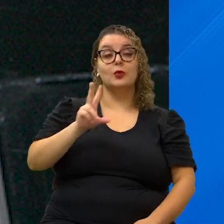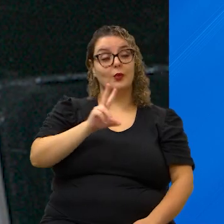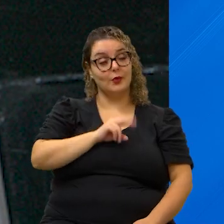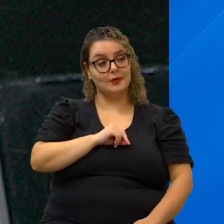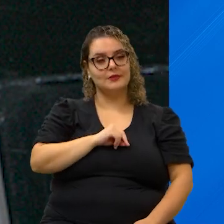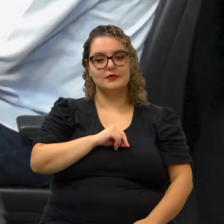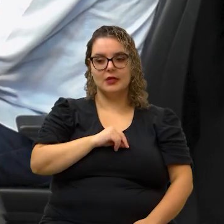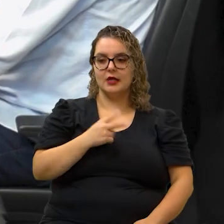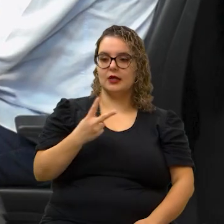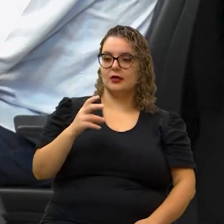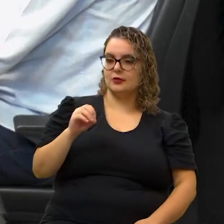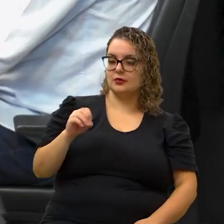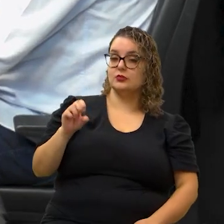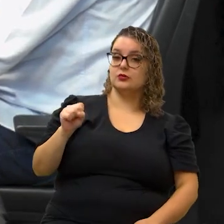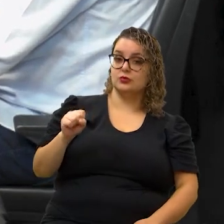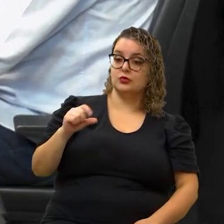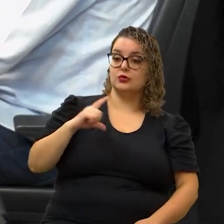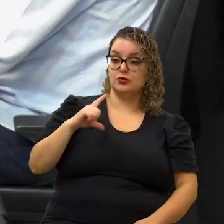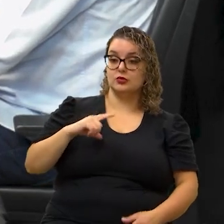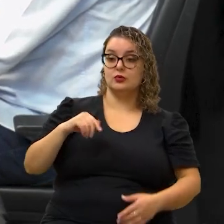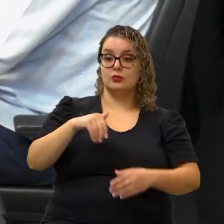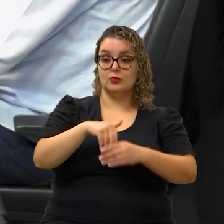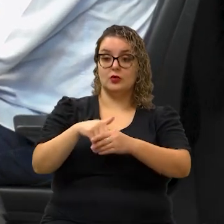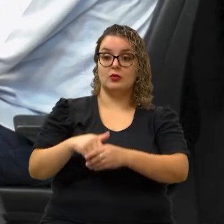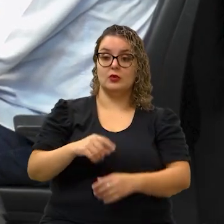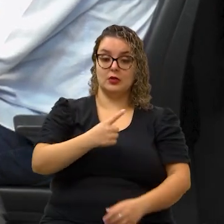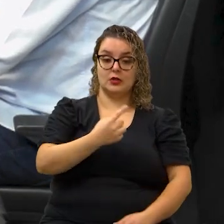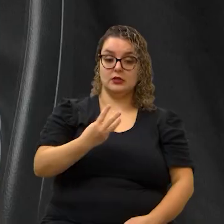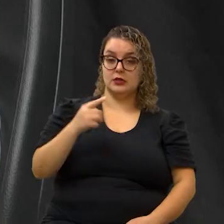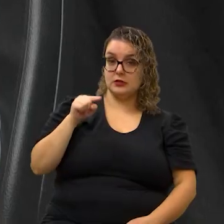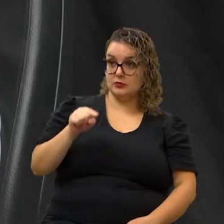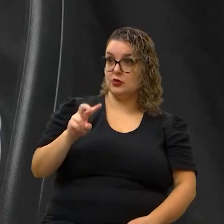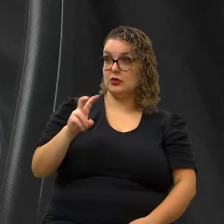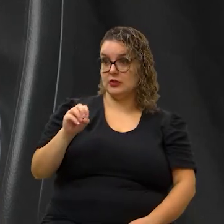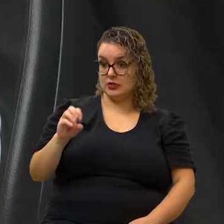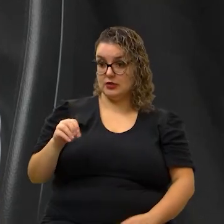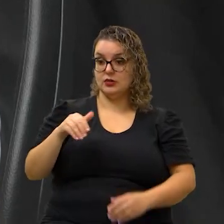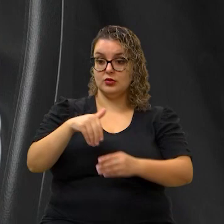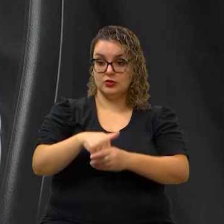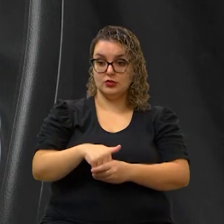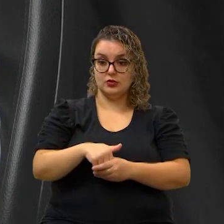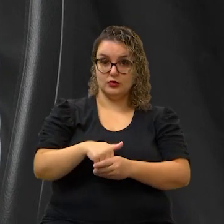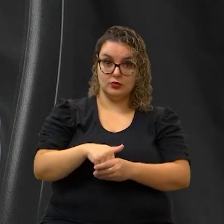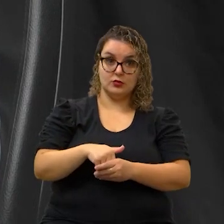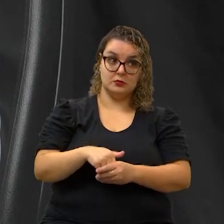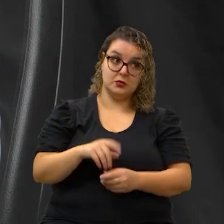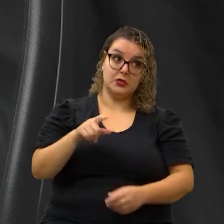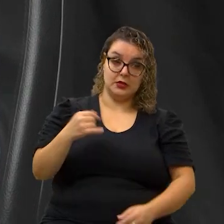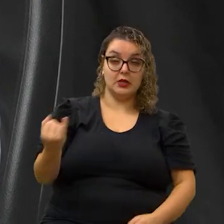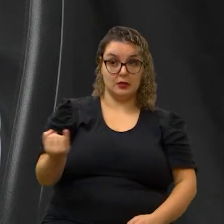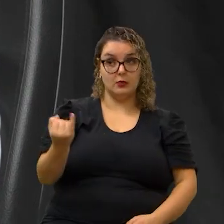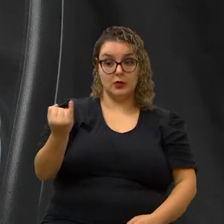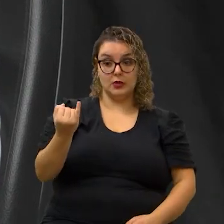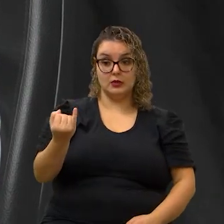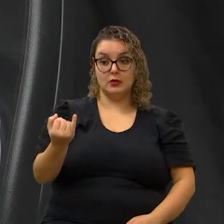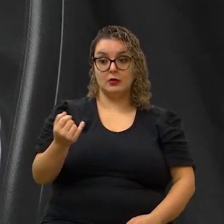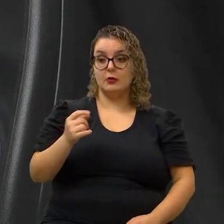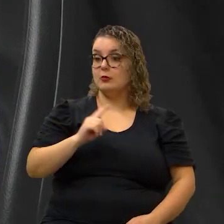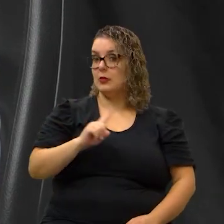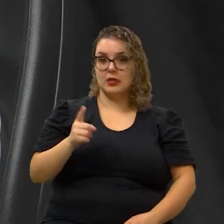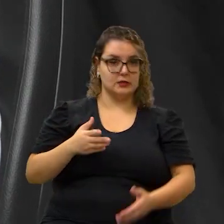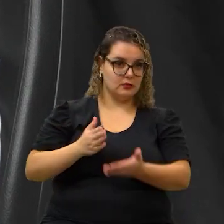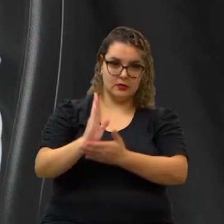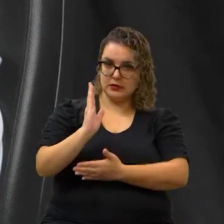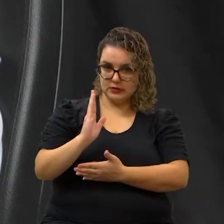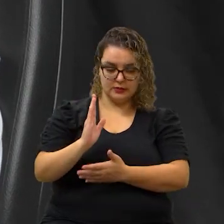2008. É. E aí em 2008 eu tive uma votação boa, tive 13.500 votos, que é uma votação expressiva,